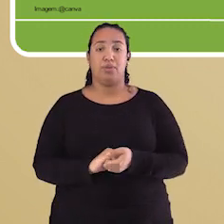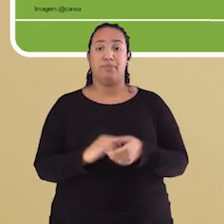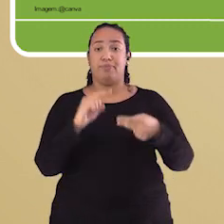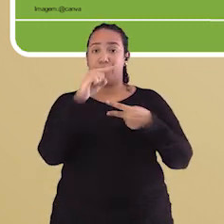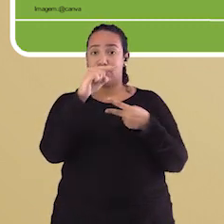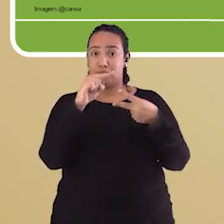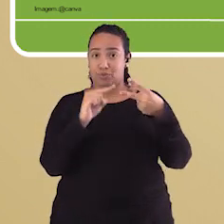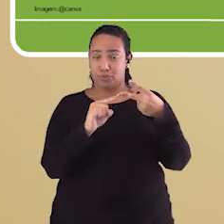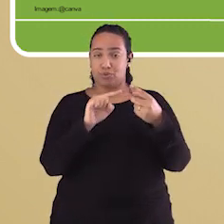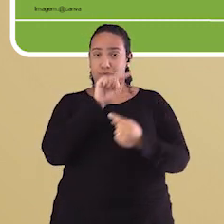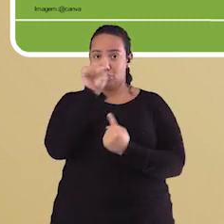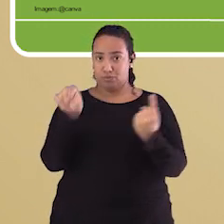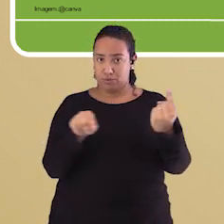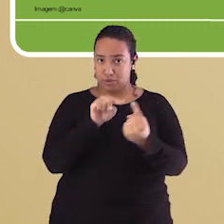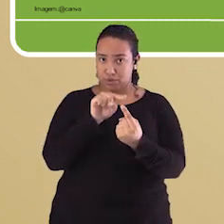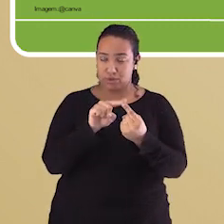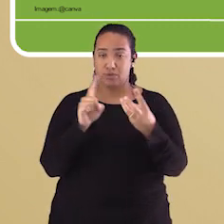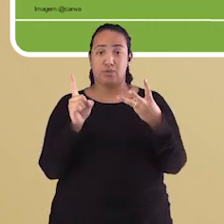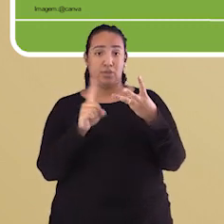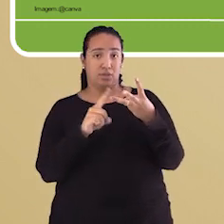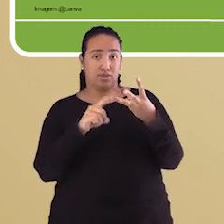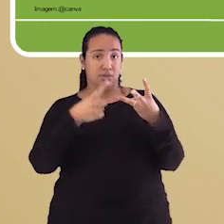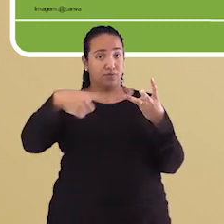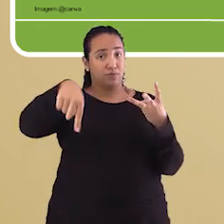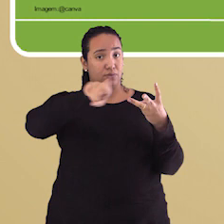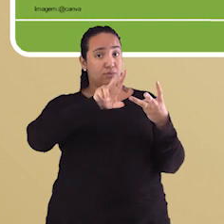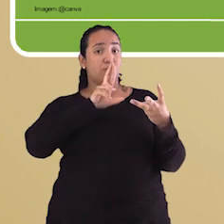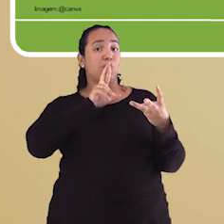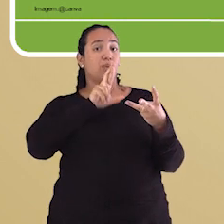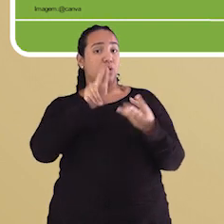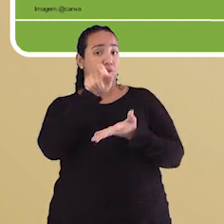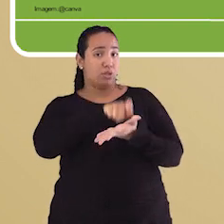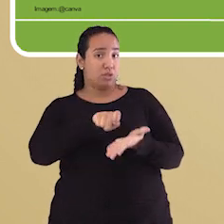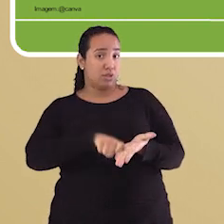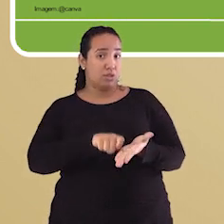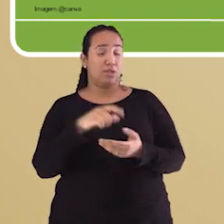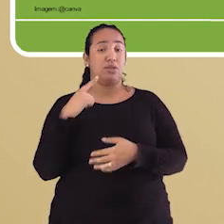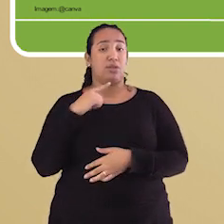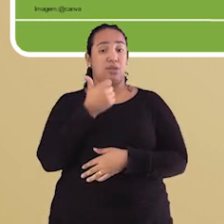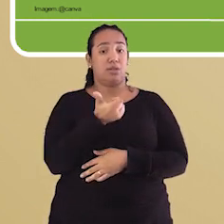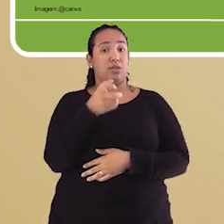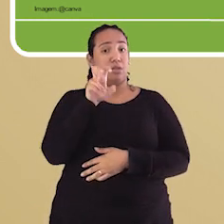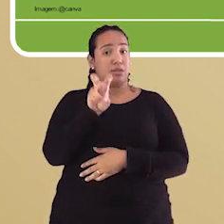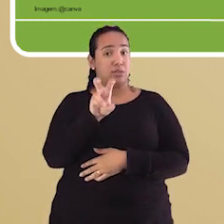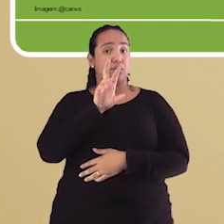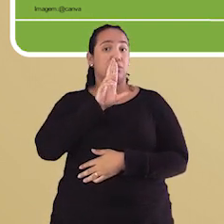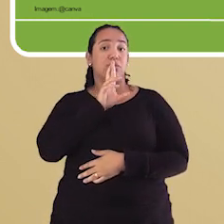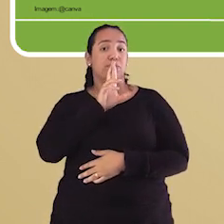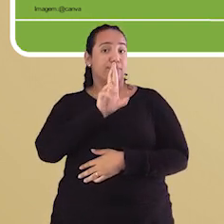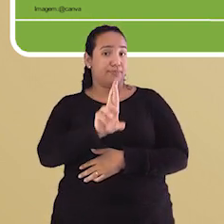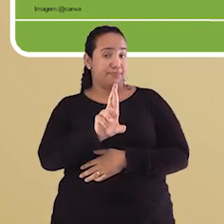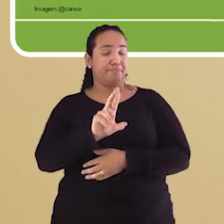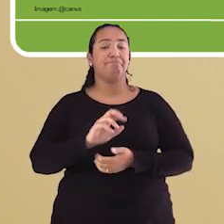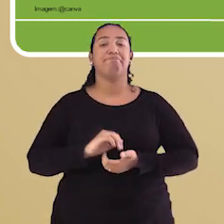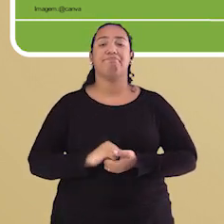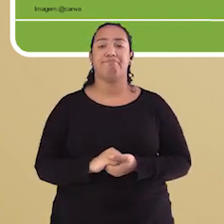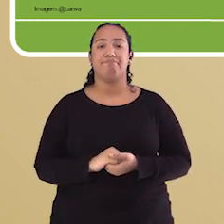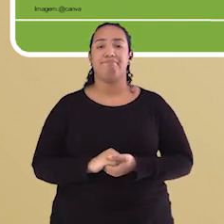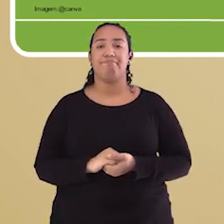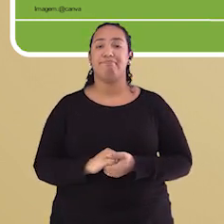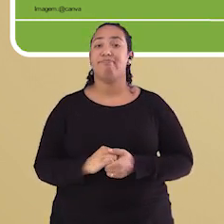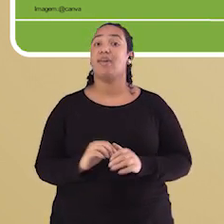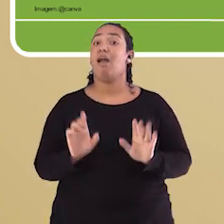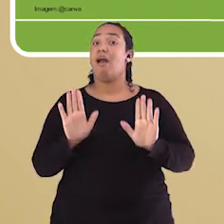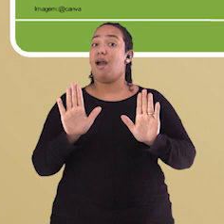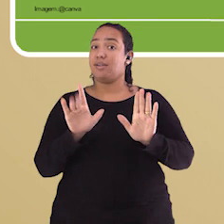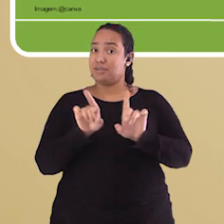2 objetivas e 1 discursiva. E você terá 15 segundos para responder. Ah, eu já ia me